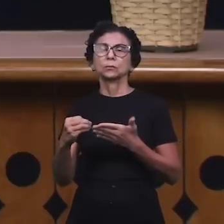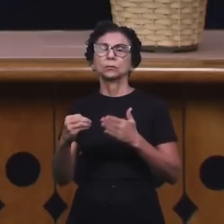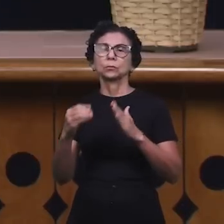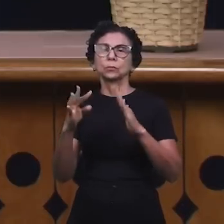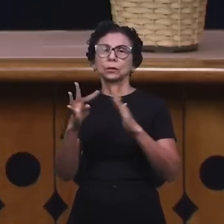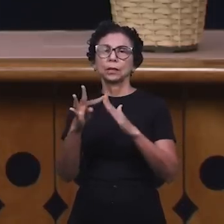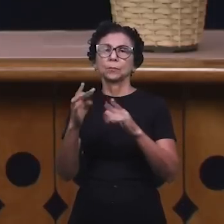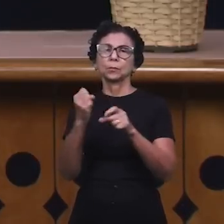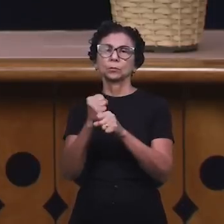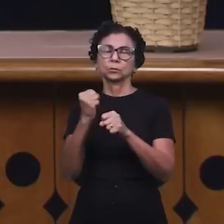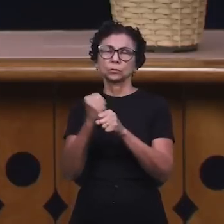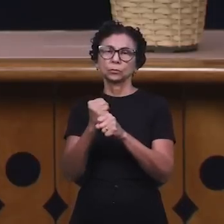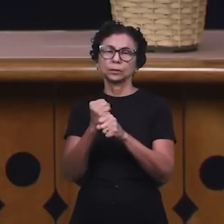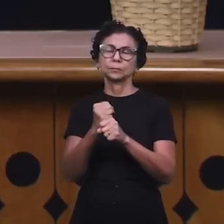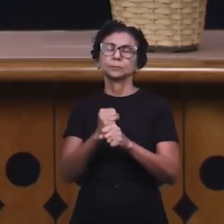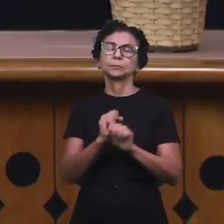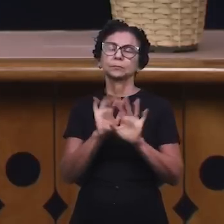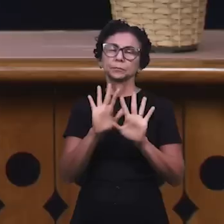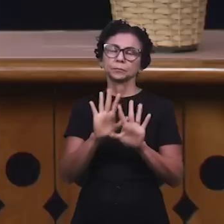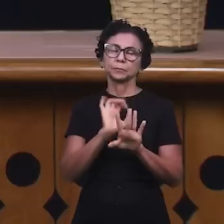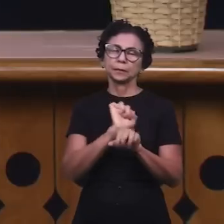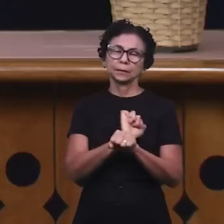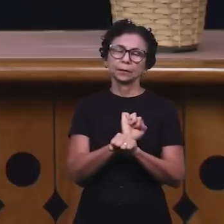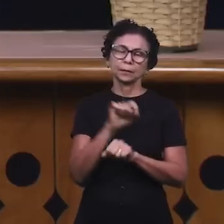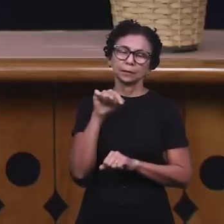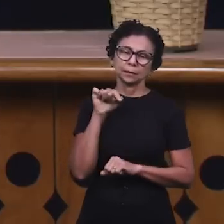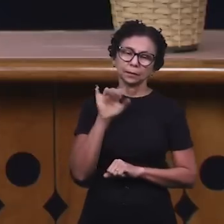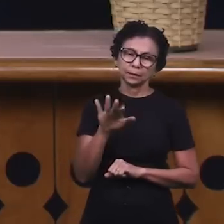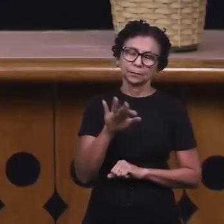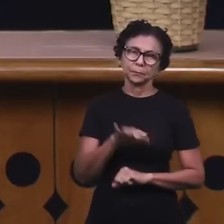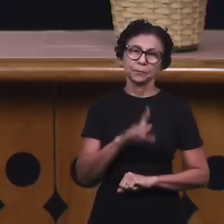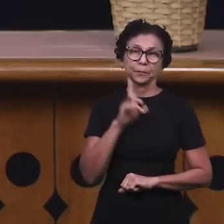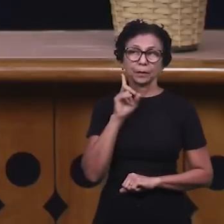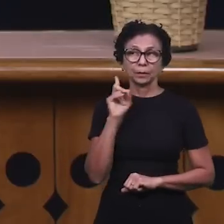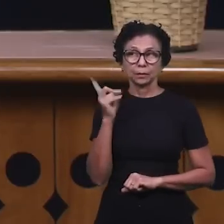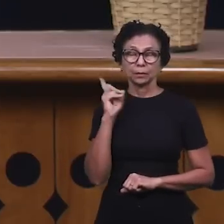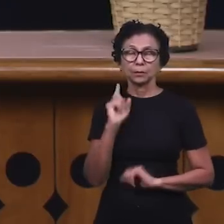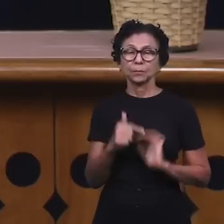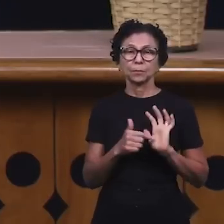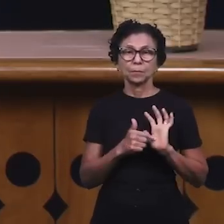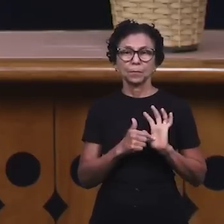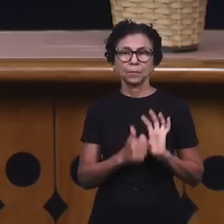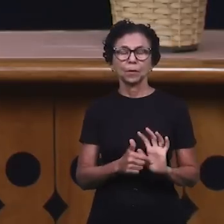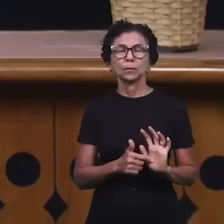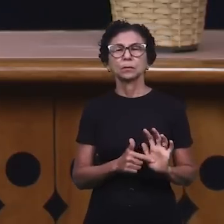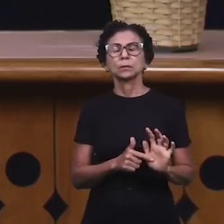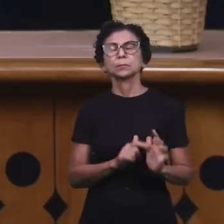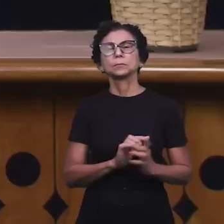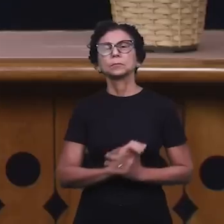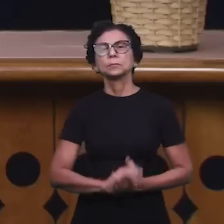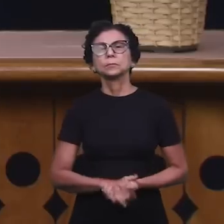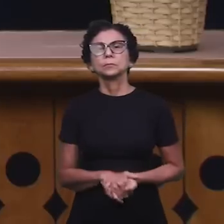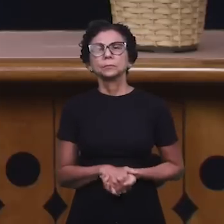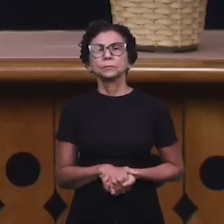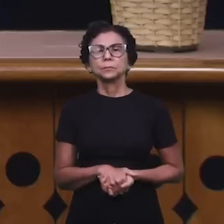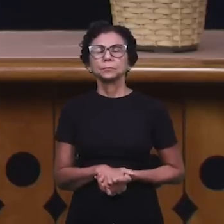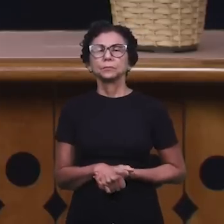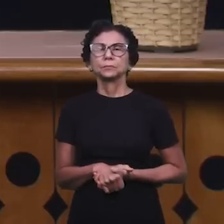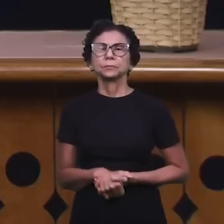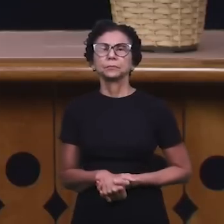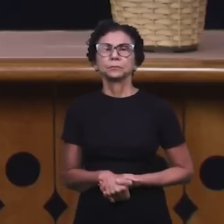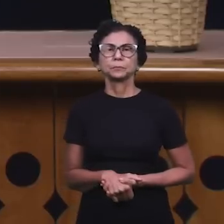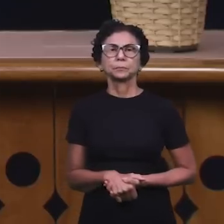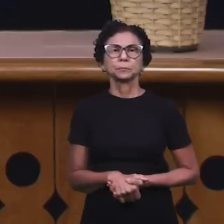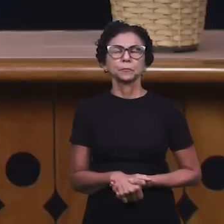mas vamos ficar por aqui. Então, aqui está, então, no momento oportuno, o plano de Deus